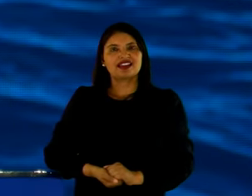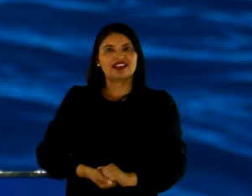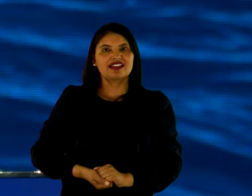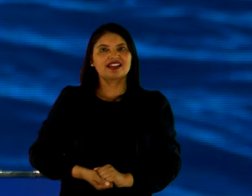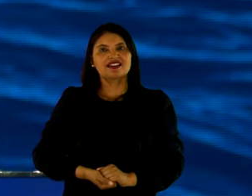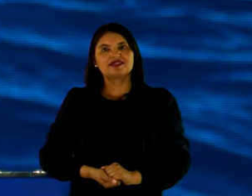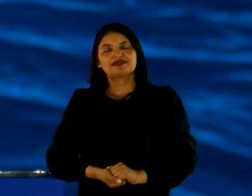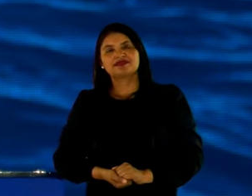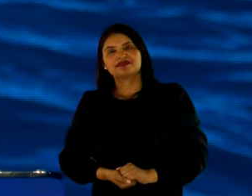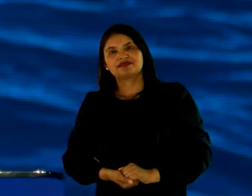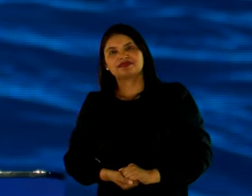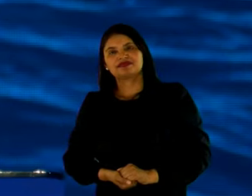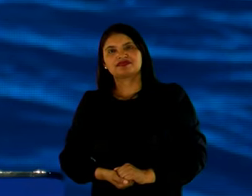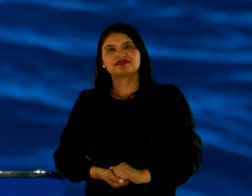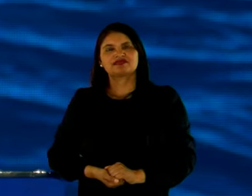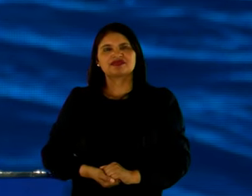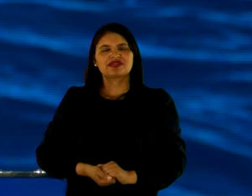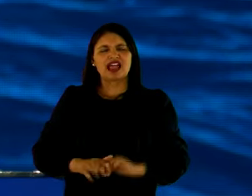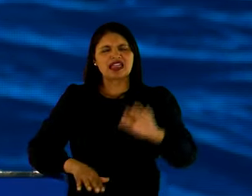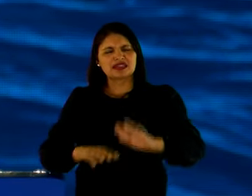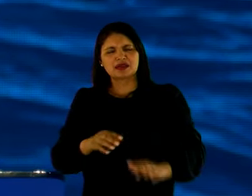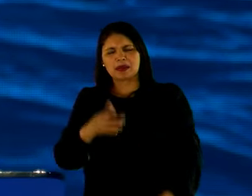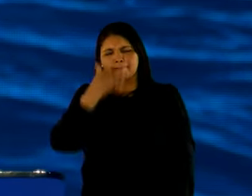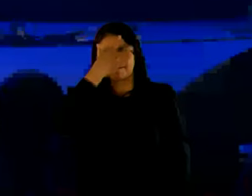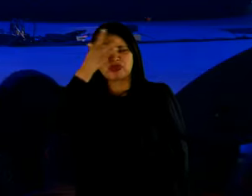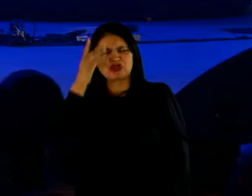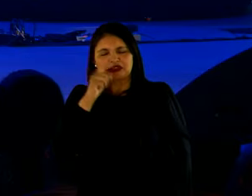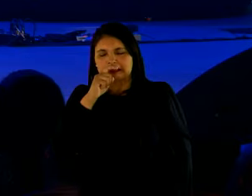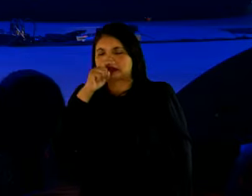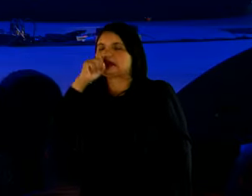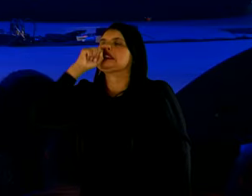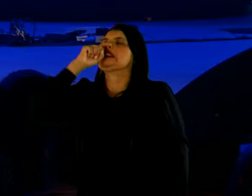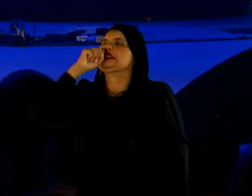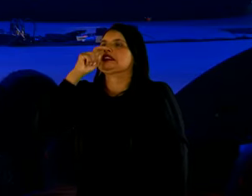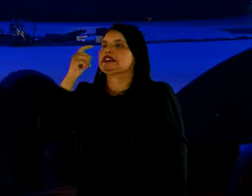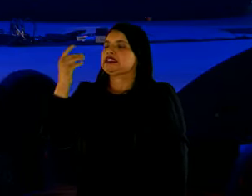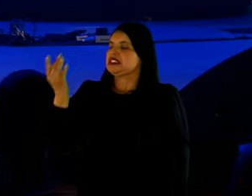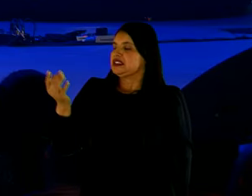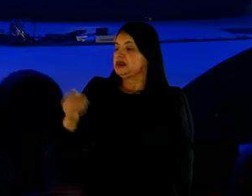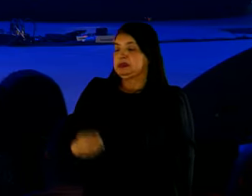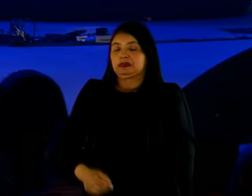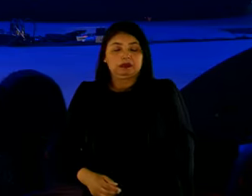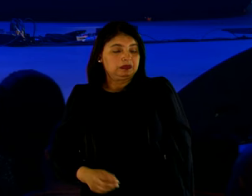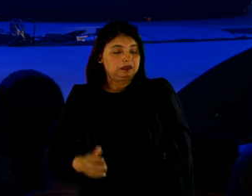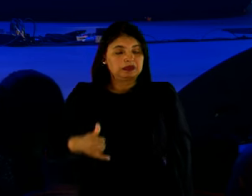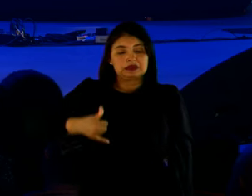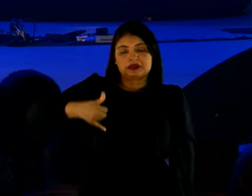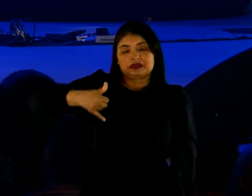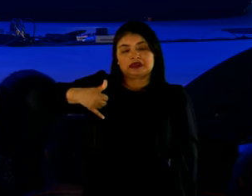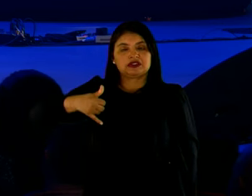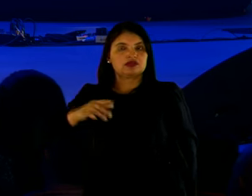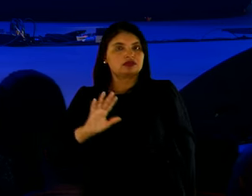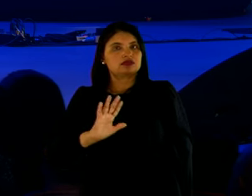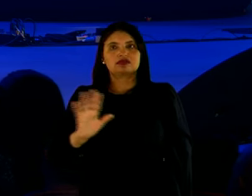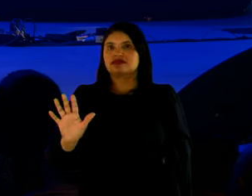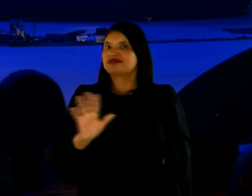doença, o nariz empinado. Deus não nos escolheu para andar com o nariz empinado.